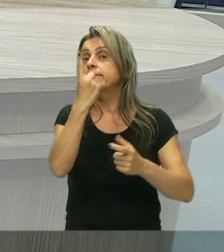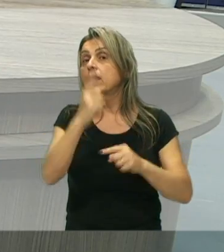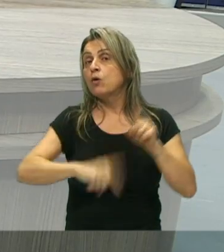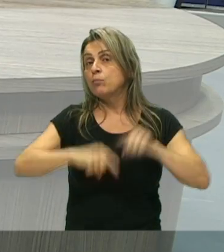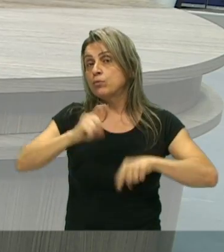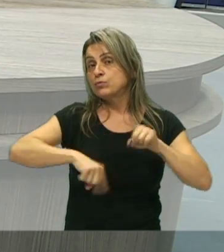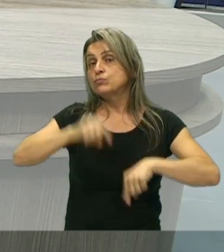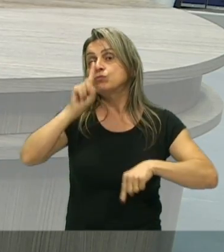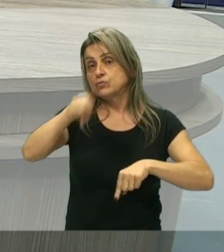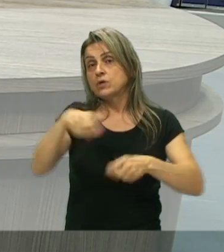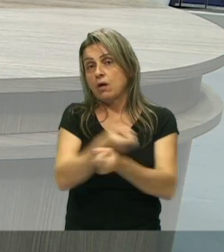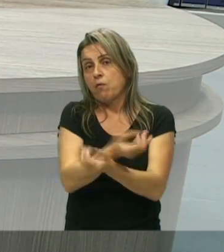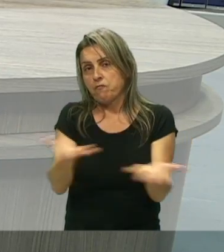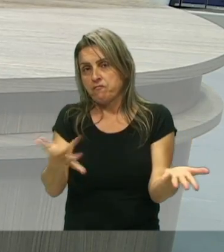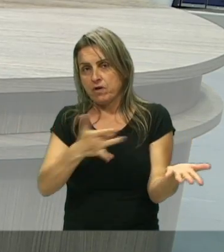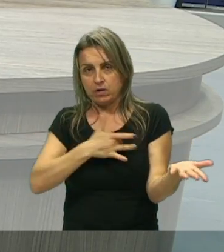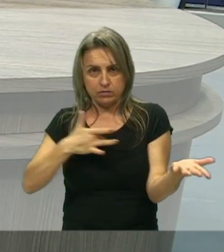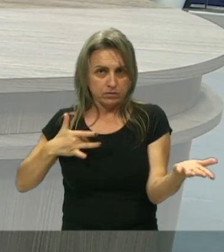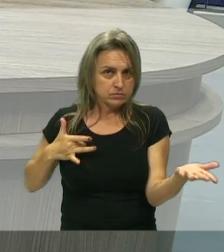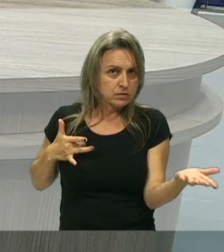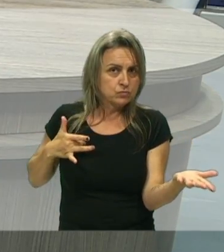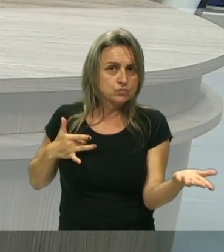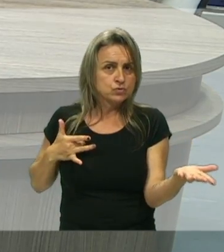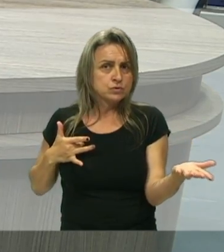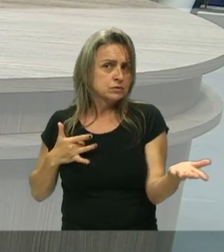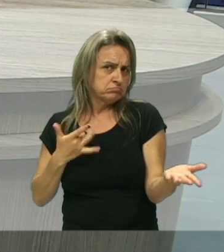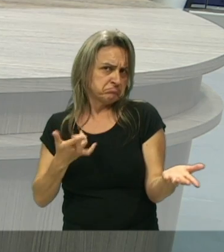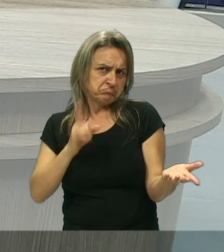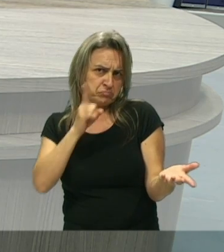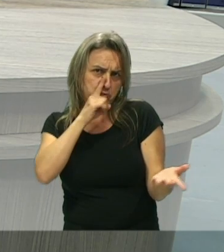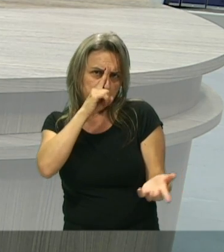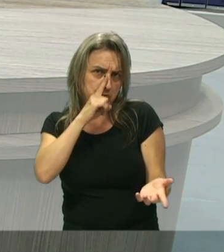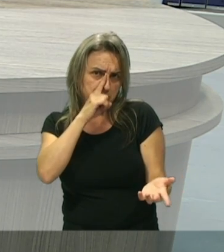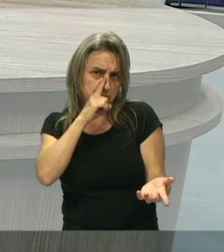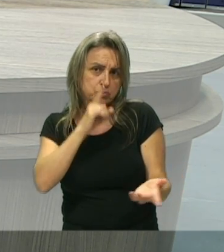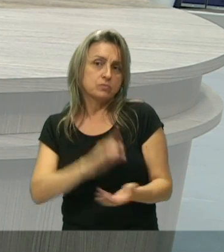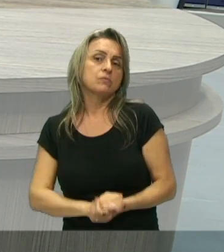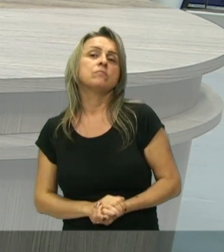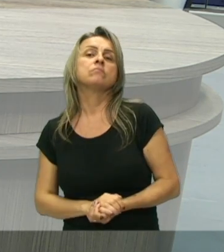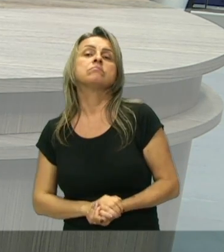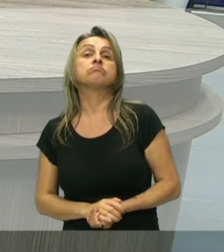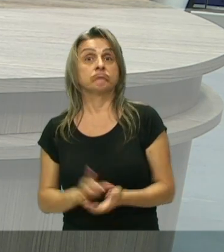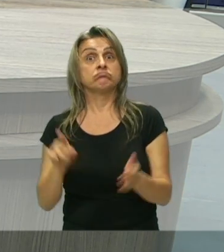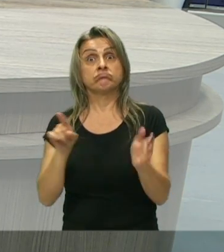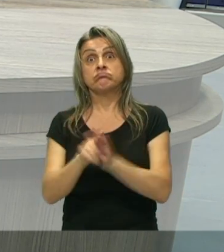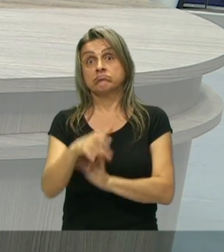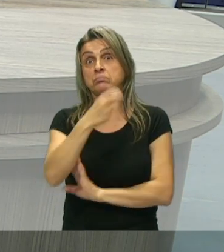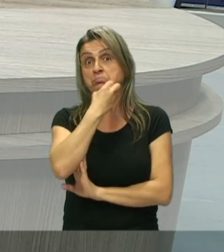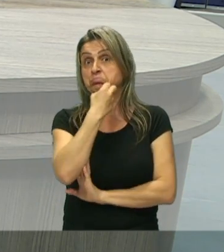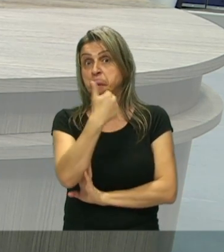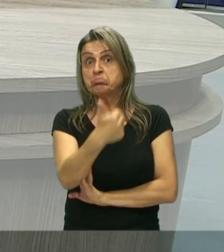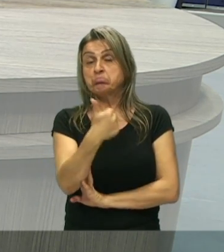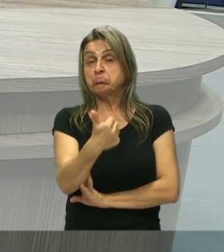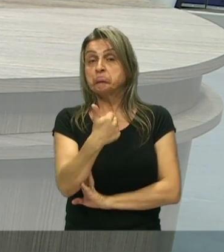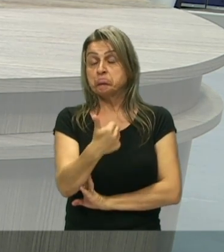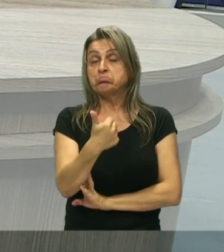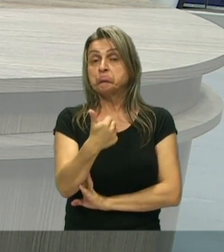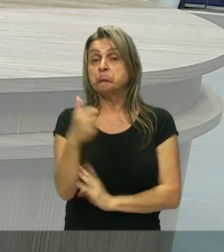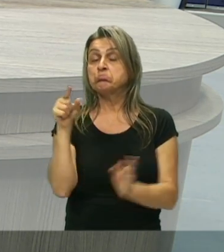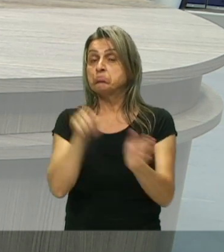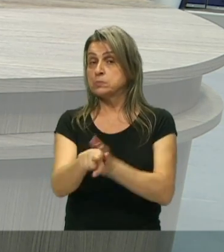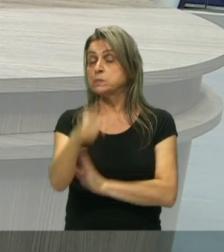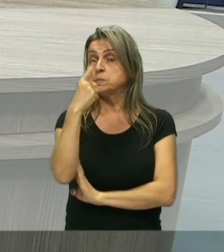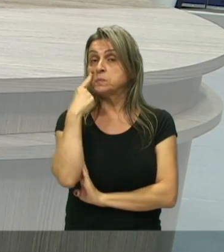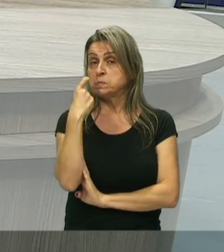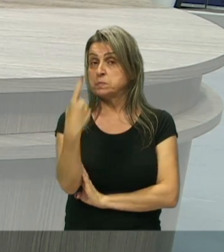a oferta da saúde, serviço, né? Do serviço? Uma pergunta interessante. Muito interessante. E a gente discute